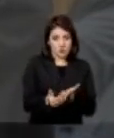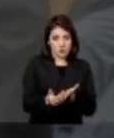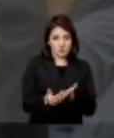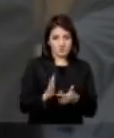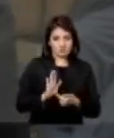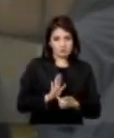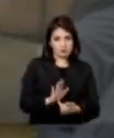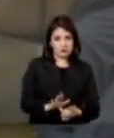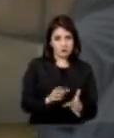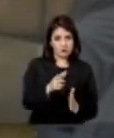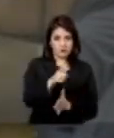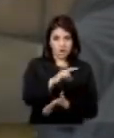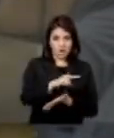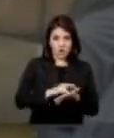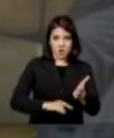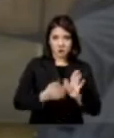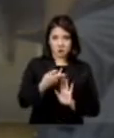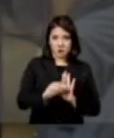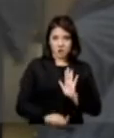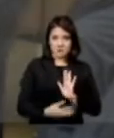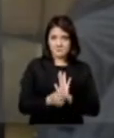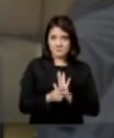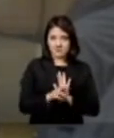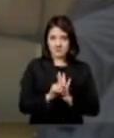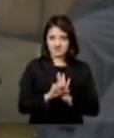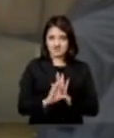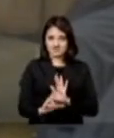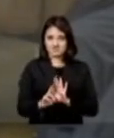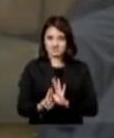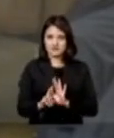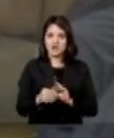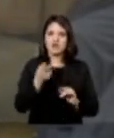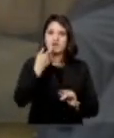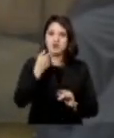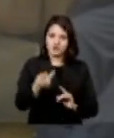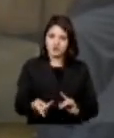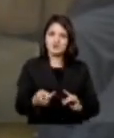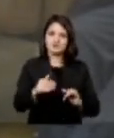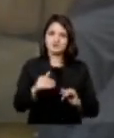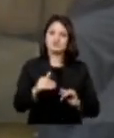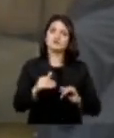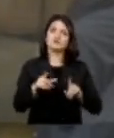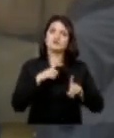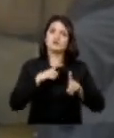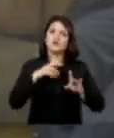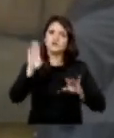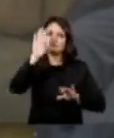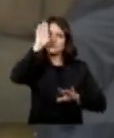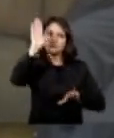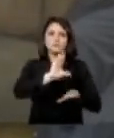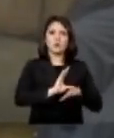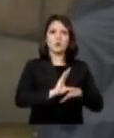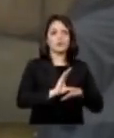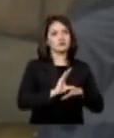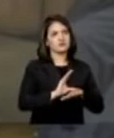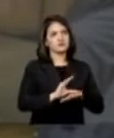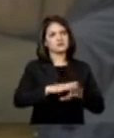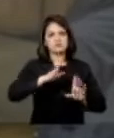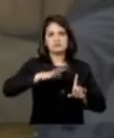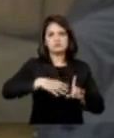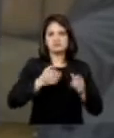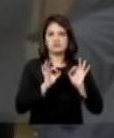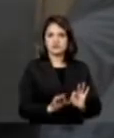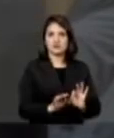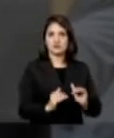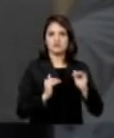parecer primando pela incolumidade, pela supremacia da cláusula pétrea. E logo na sequência, por quê?